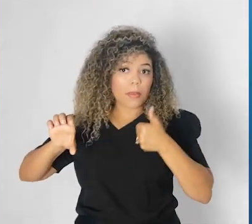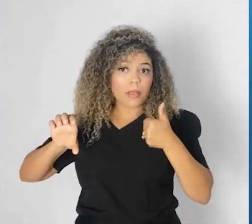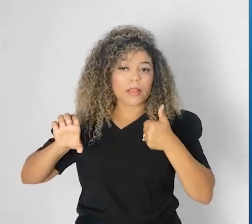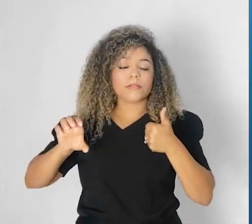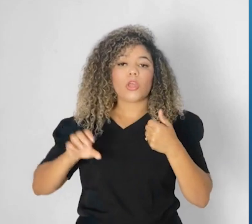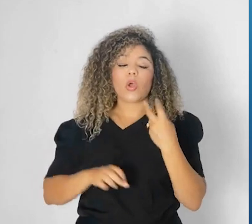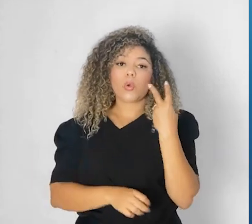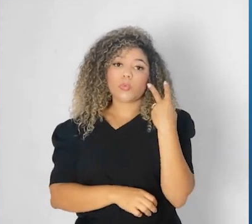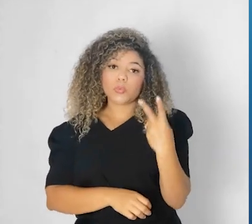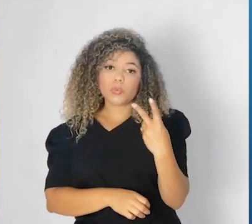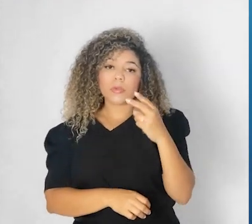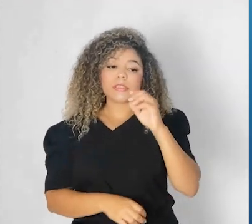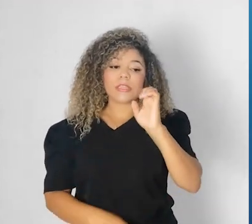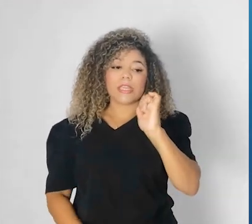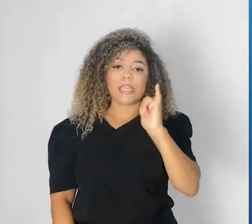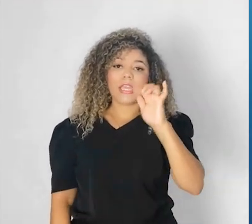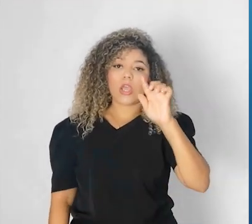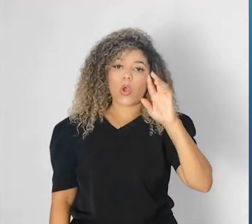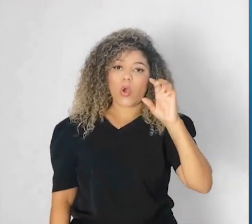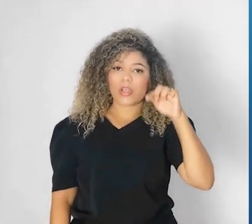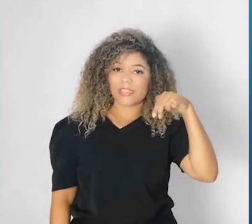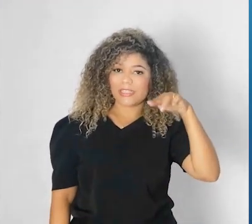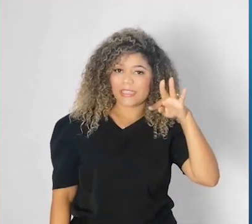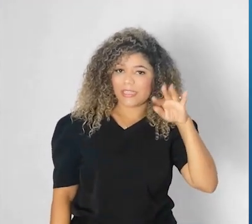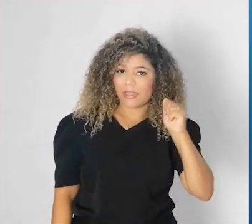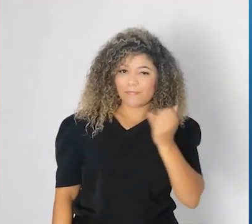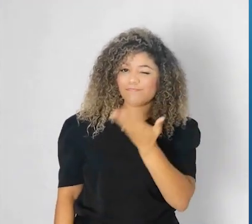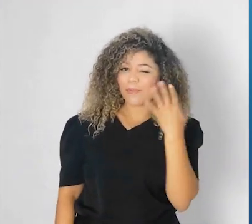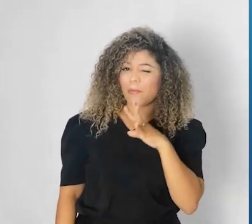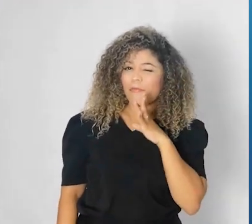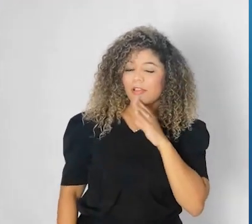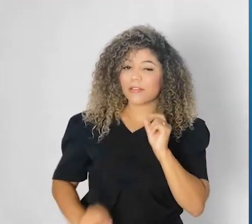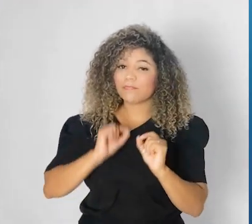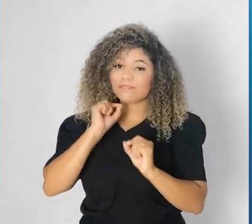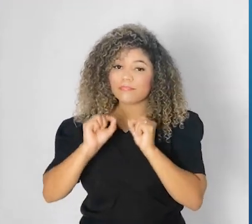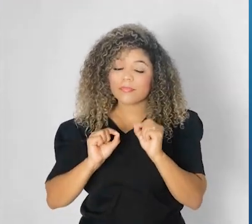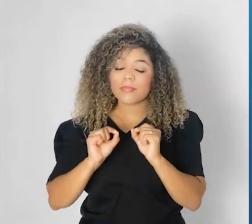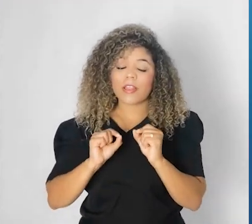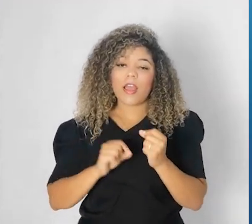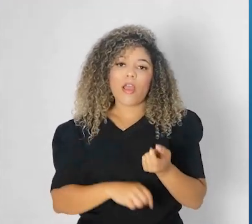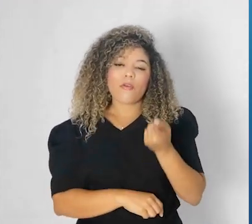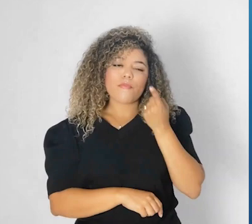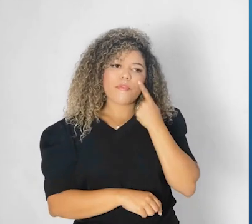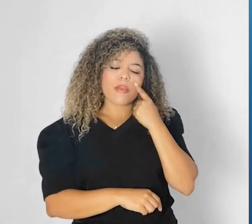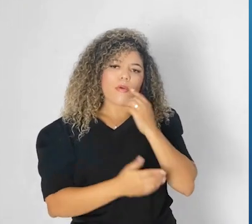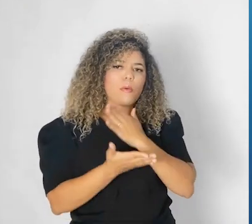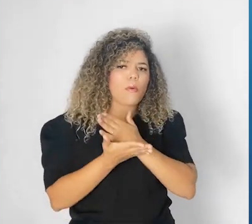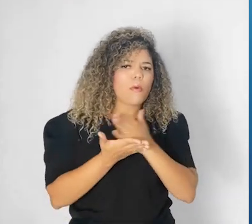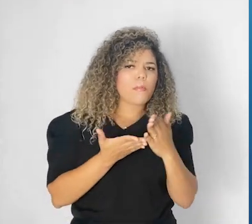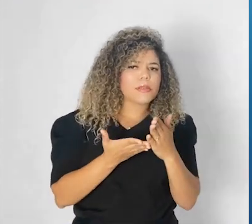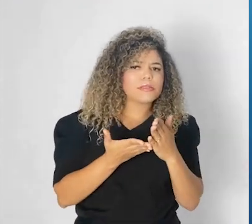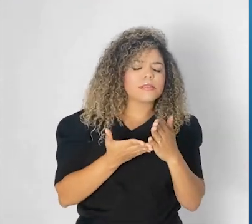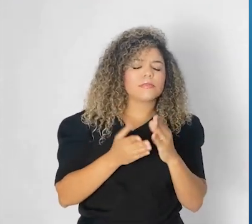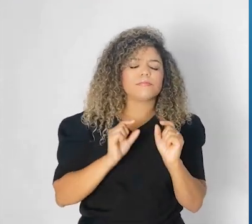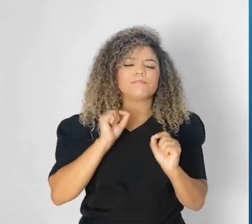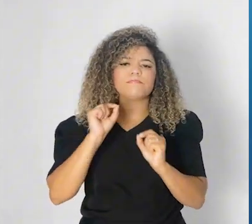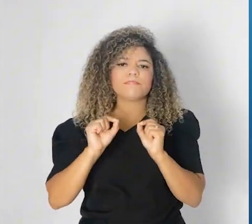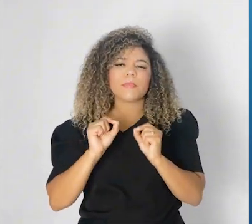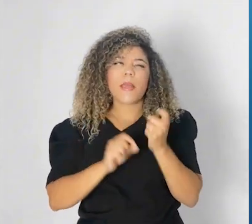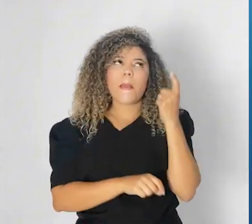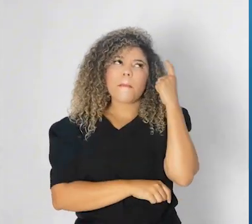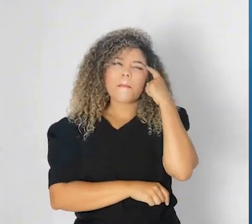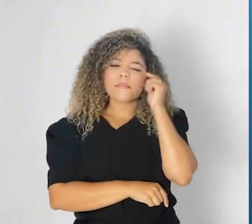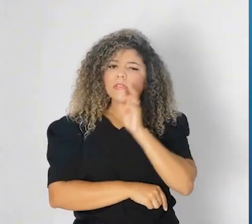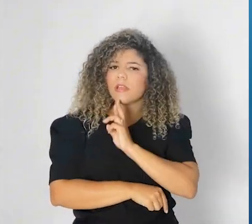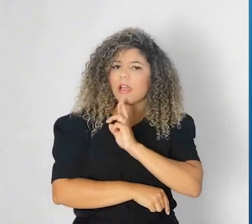duas incógnitas. Vamos lá conhecer? Olha só, vamos aqui começar com uma introdução desse assunto. Pense e